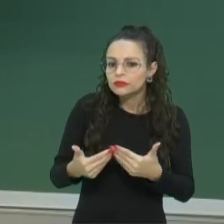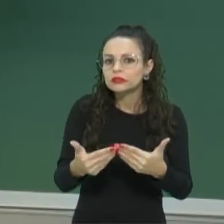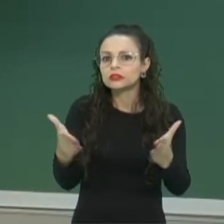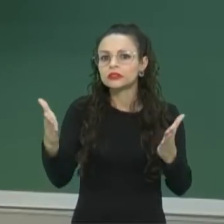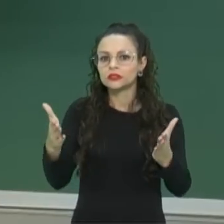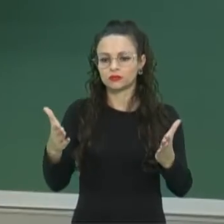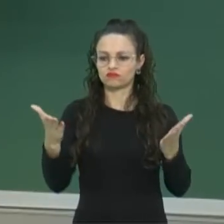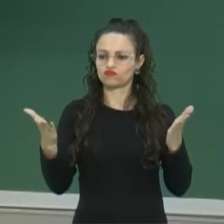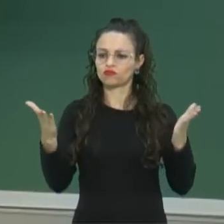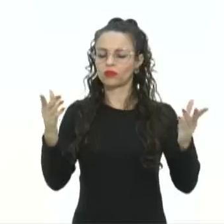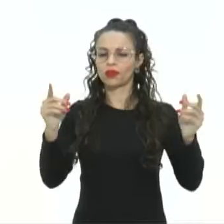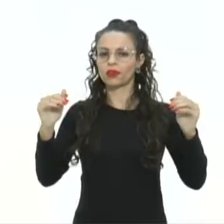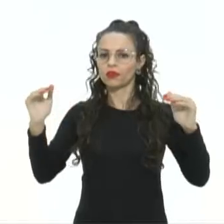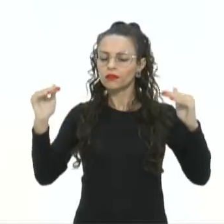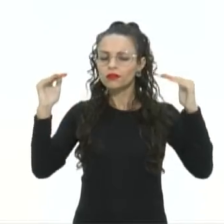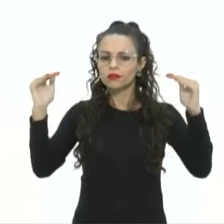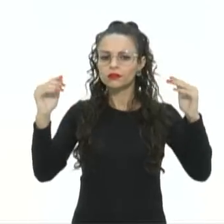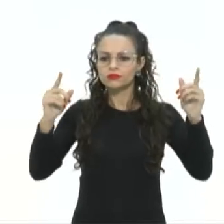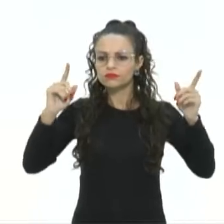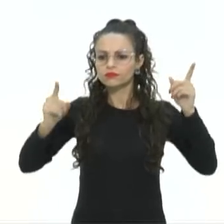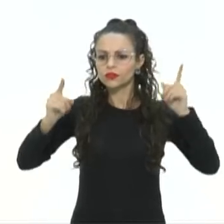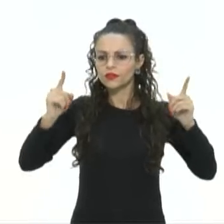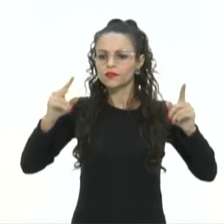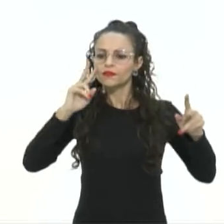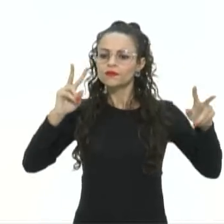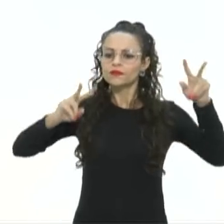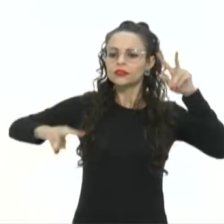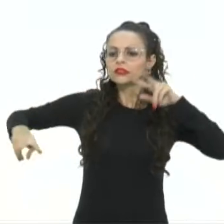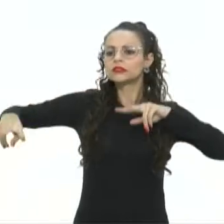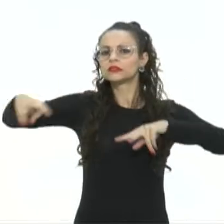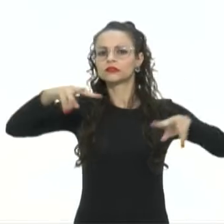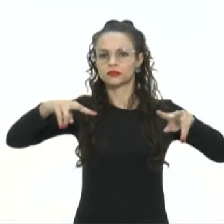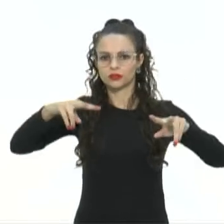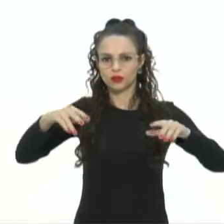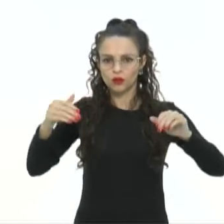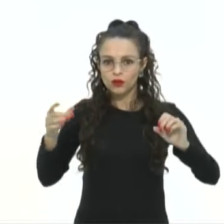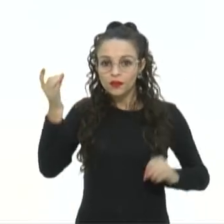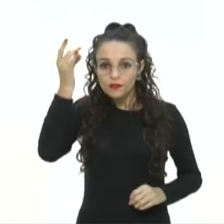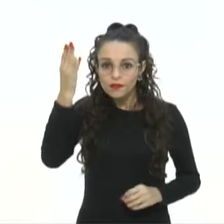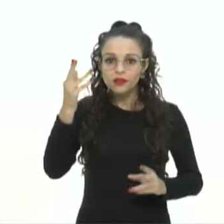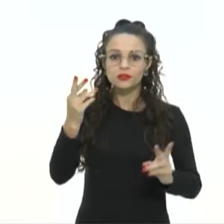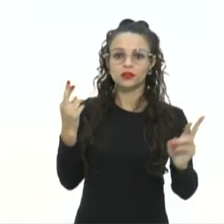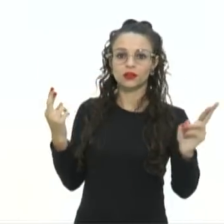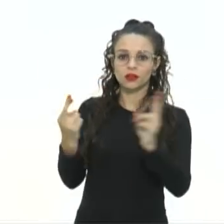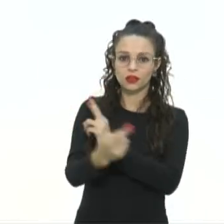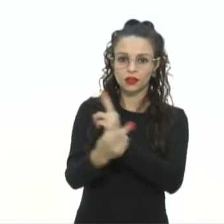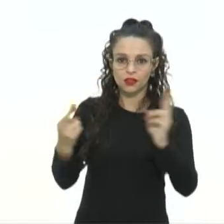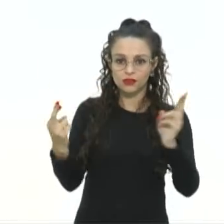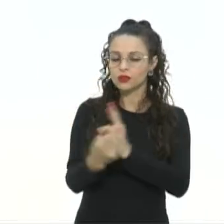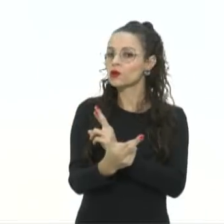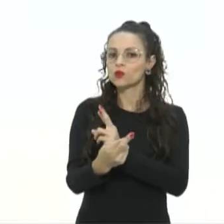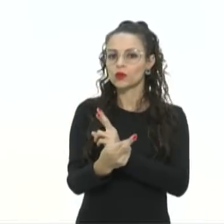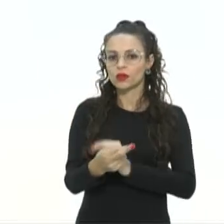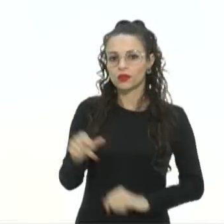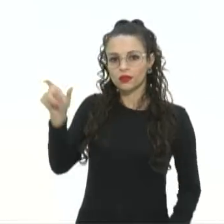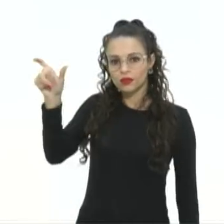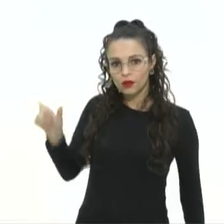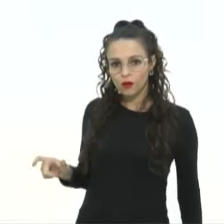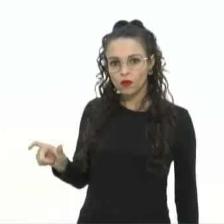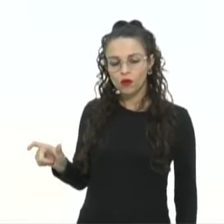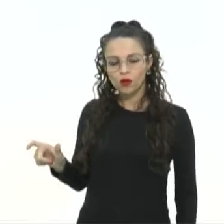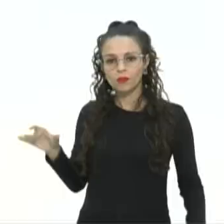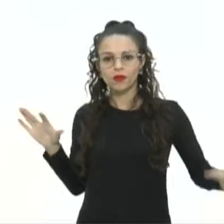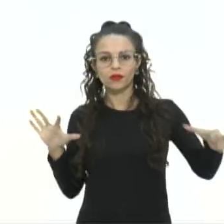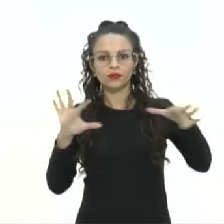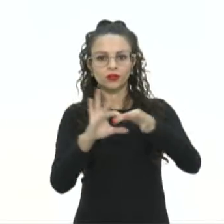que comanda, é aquele que tem uma visão global, que facilita a relação entre o homem e seu